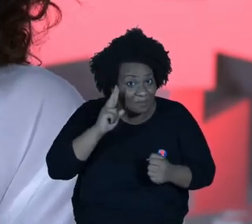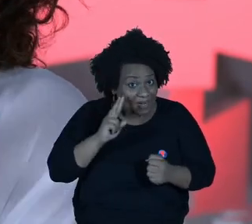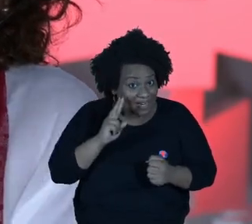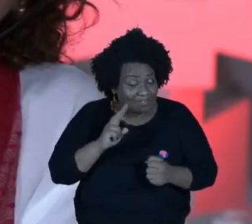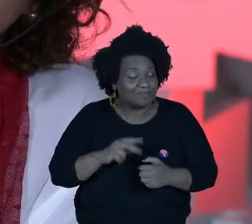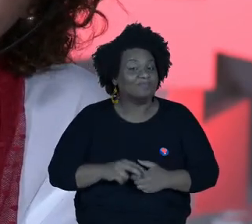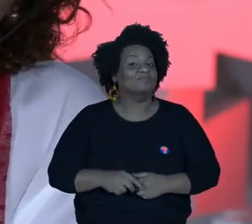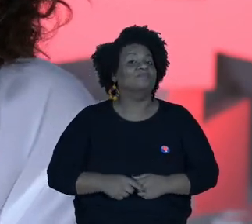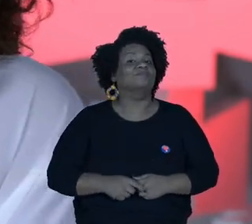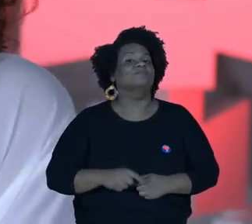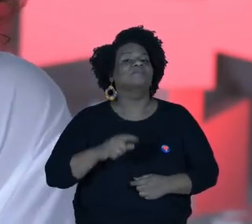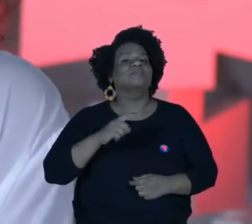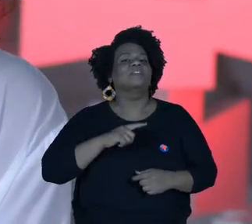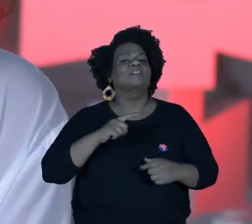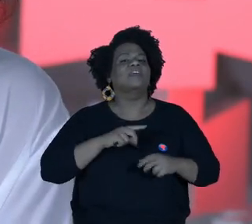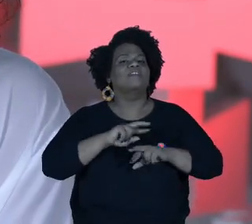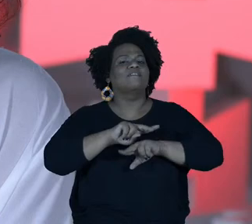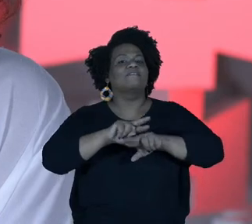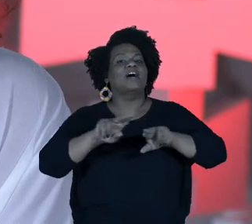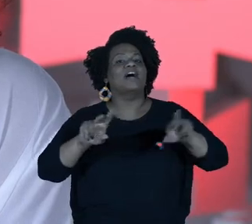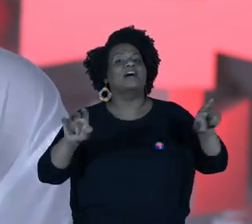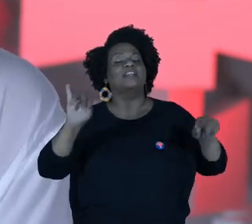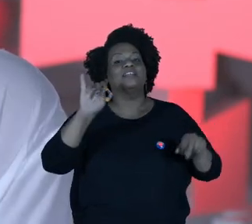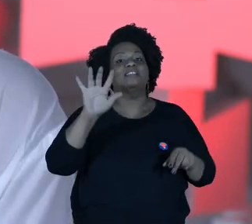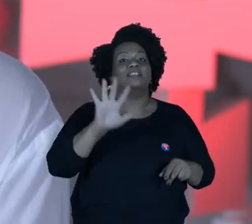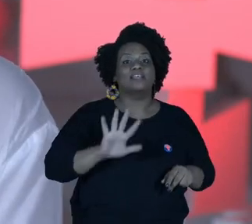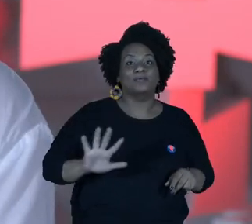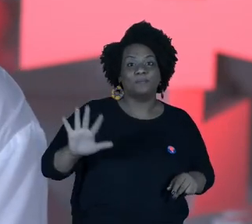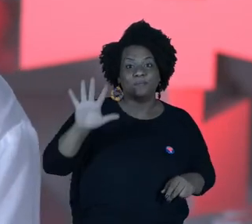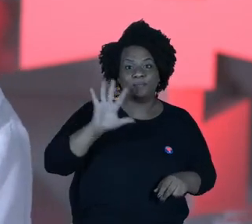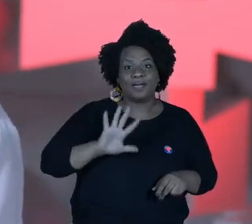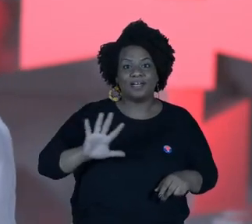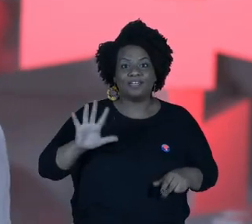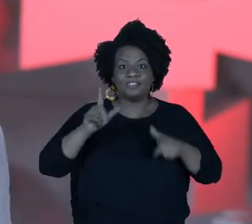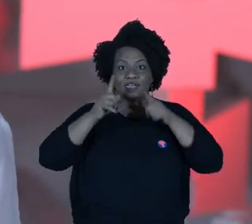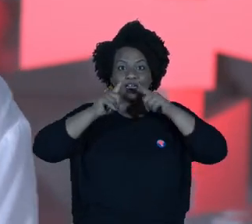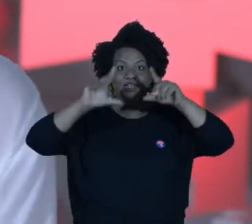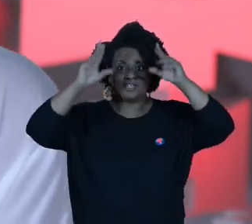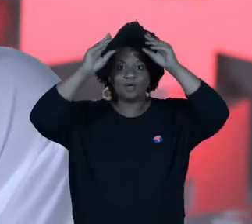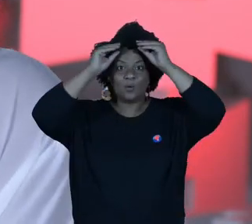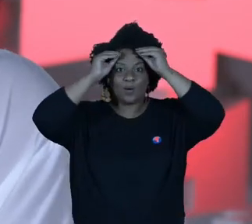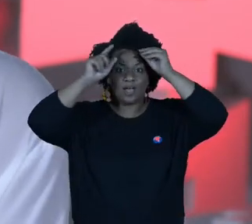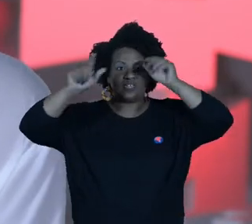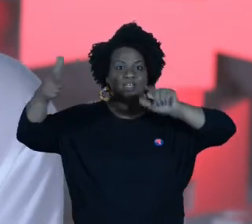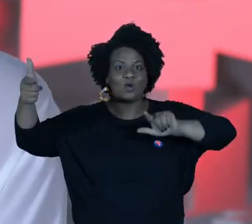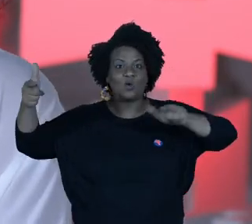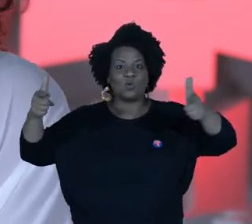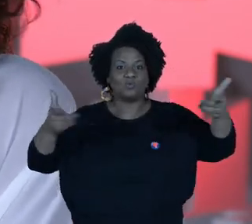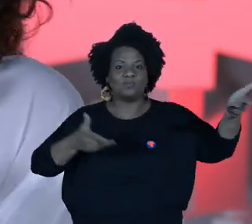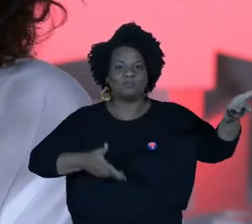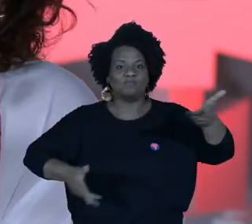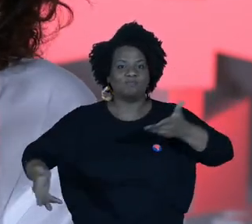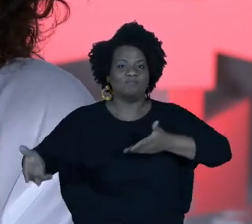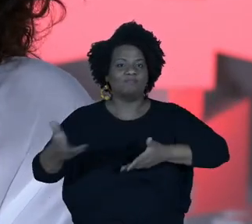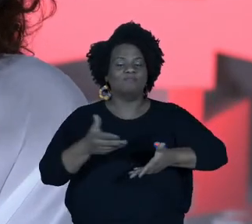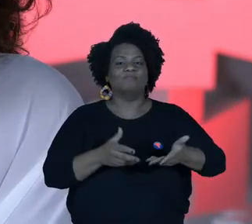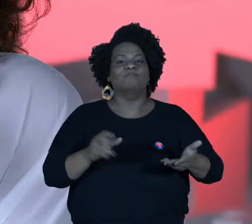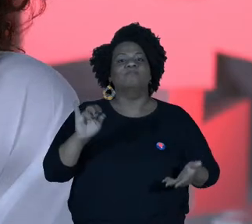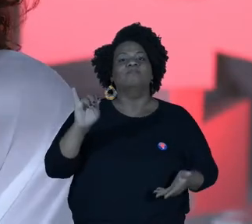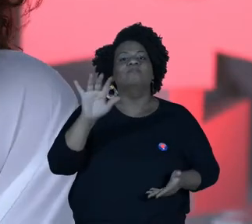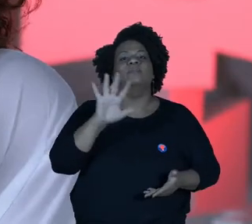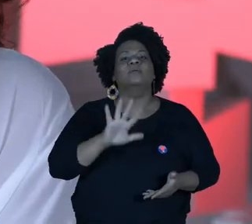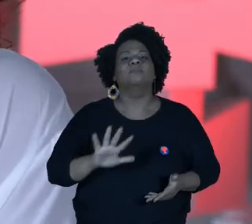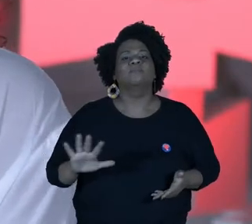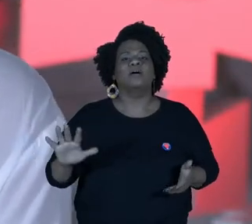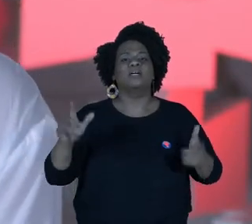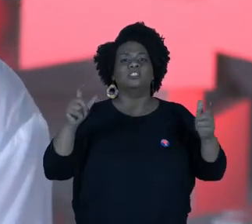Onde existe um trânsito de imagens, de uma linguagem à outra. A imagem ocupa um lugar de